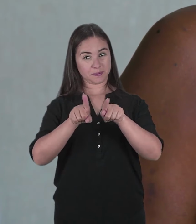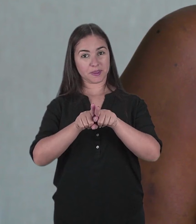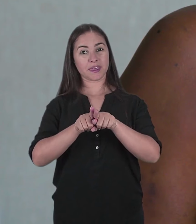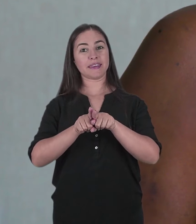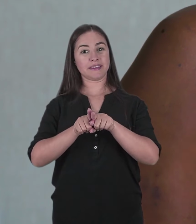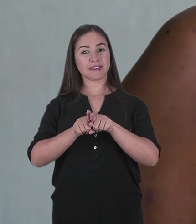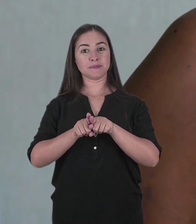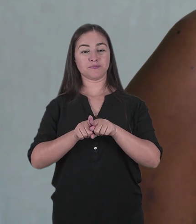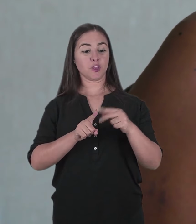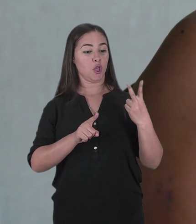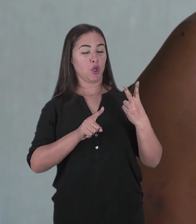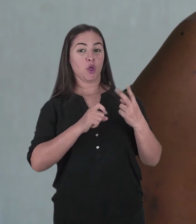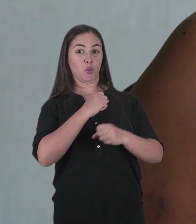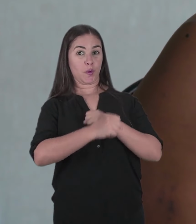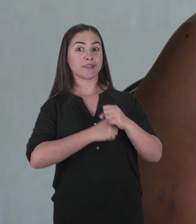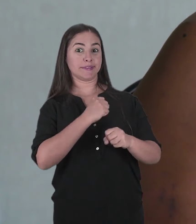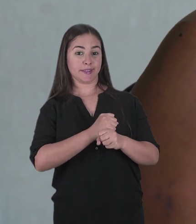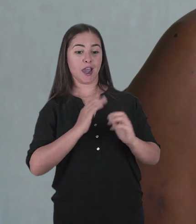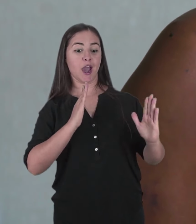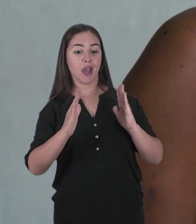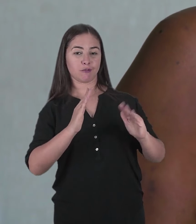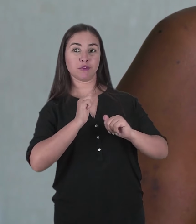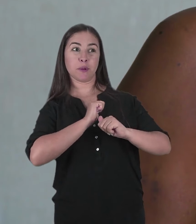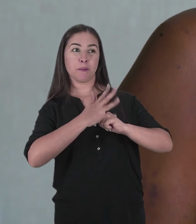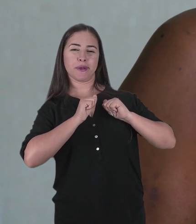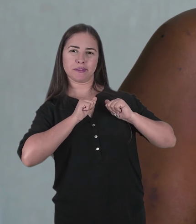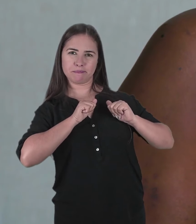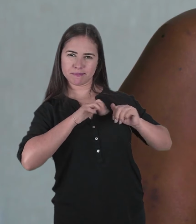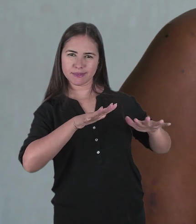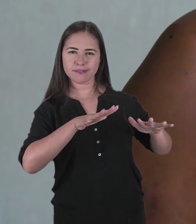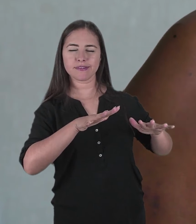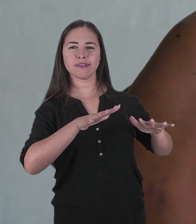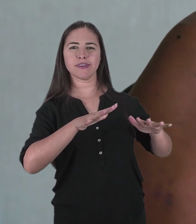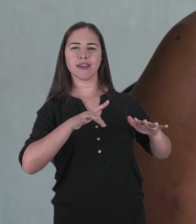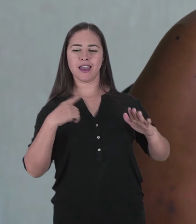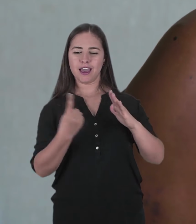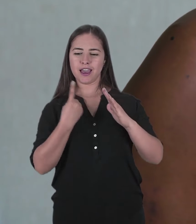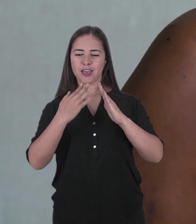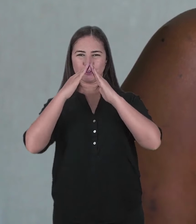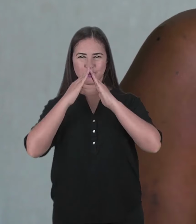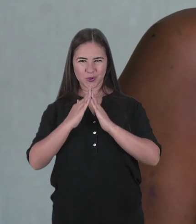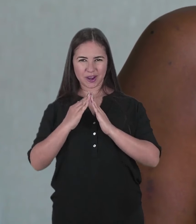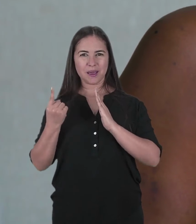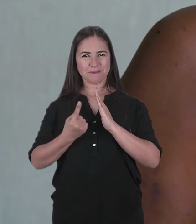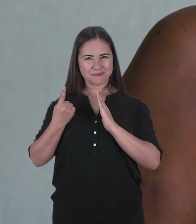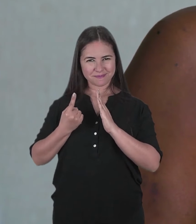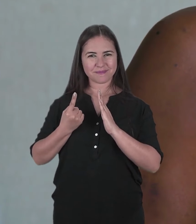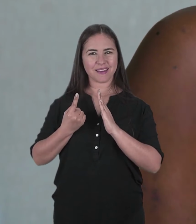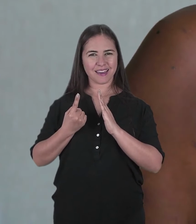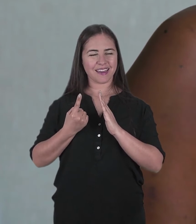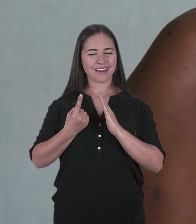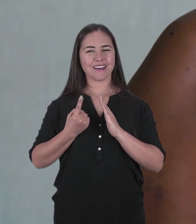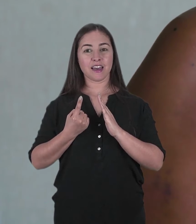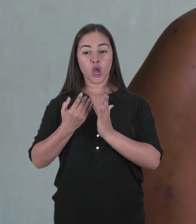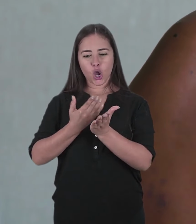né, depois desses 2 anos de pandemia, esse isolamento,